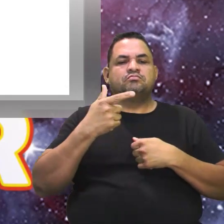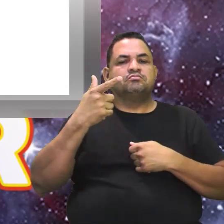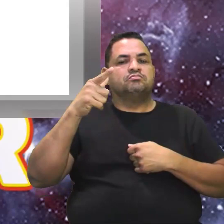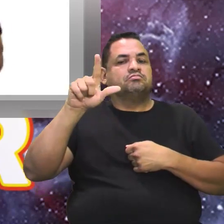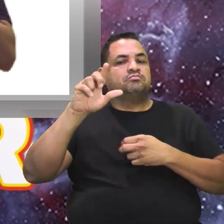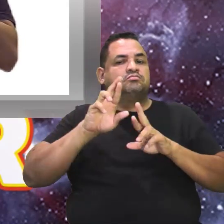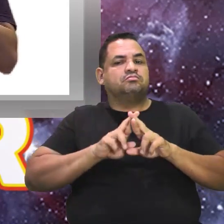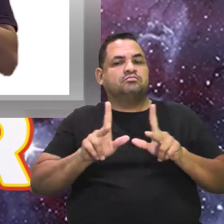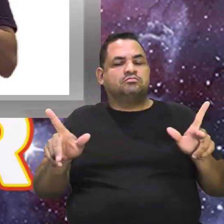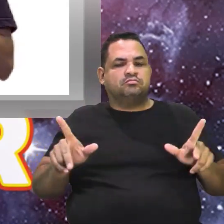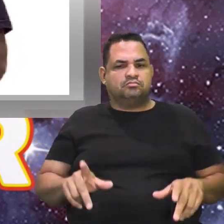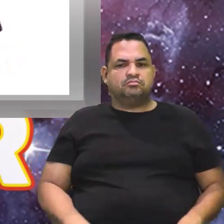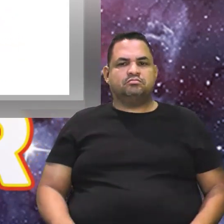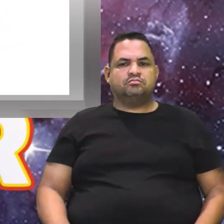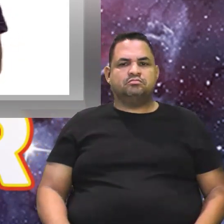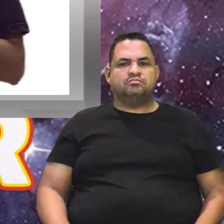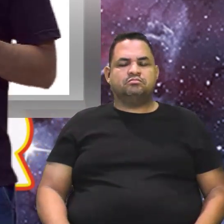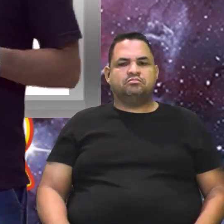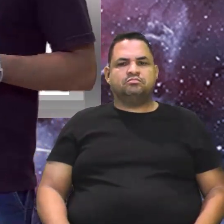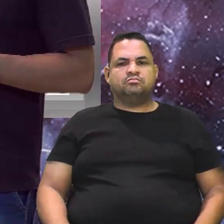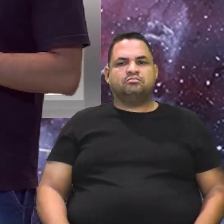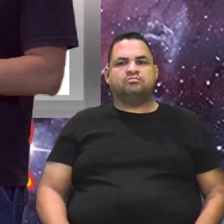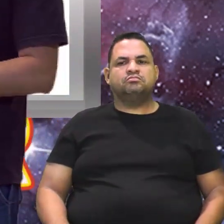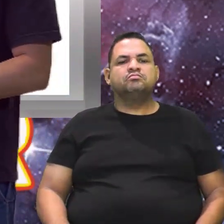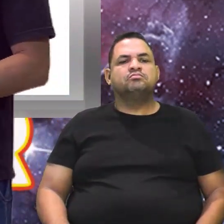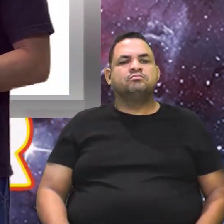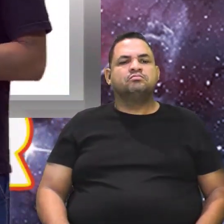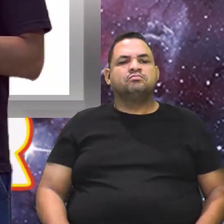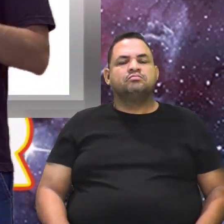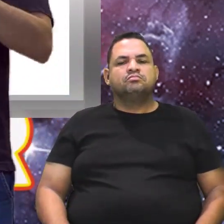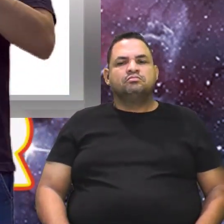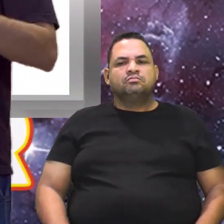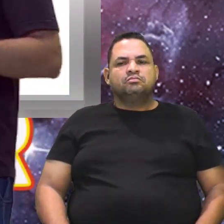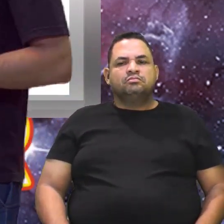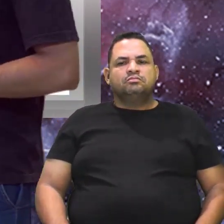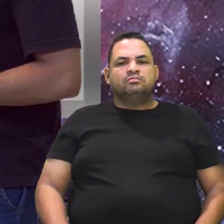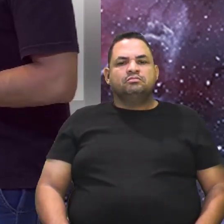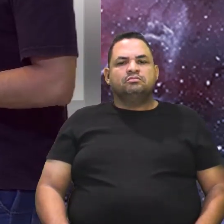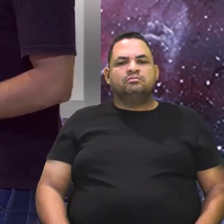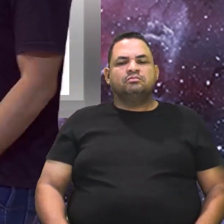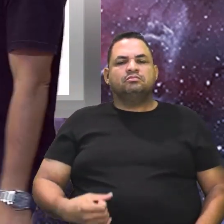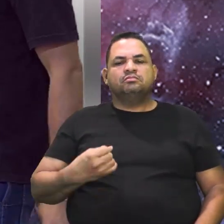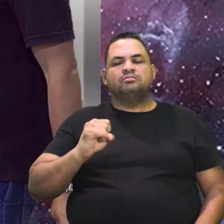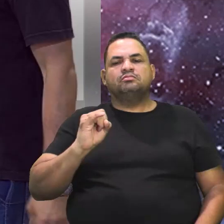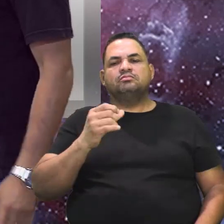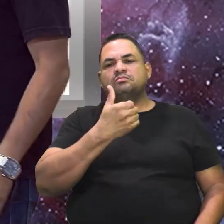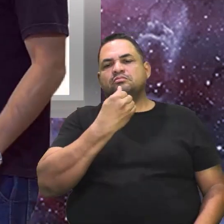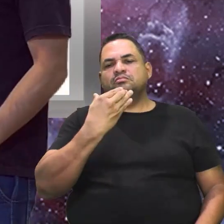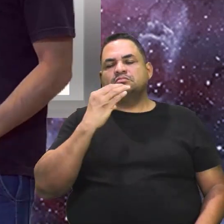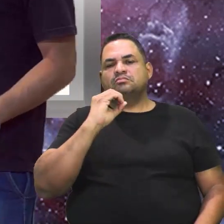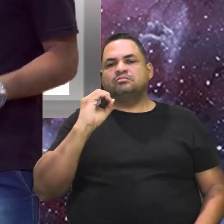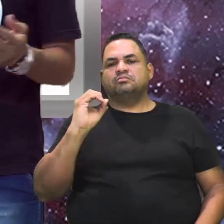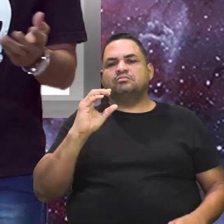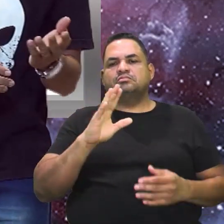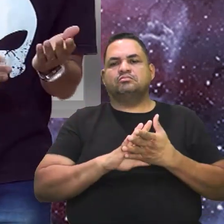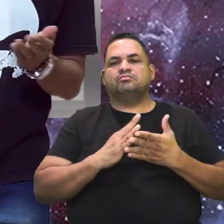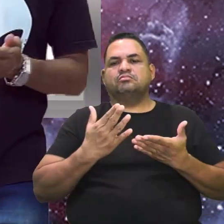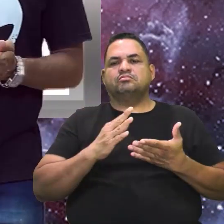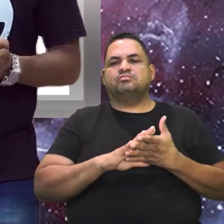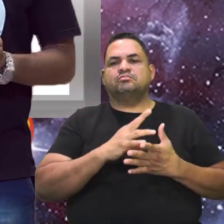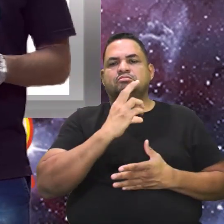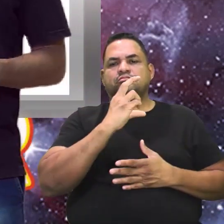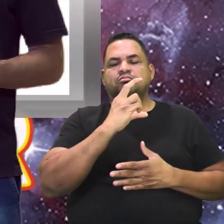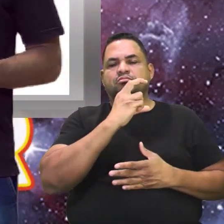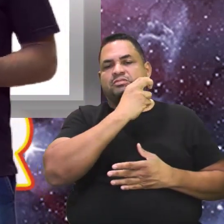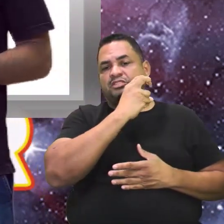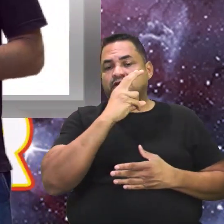outra maneira. Vamos começar aqui, ó. Ao invés de os caminhos são vários, né? Ao invés de usar os 60%, poderíamos ter feito 50